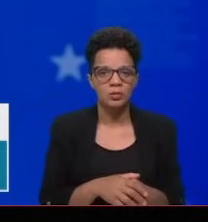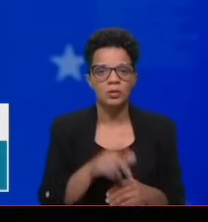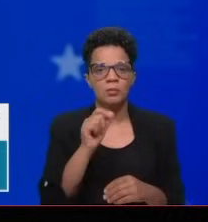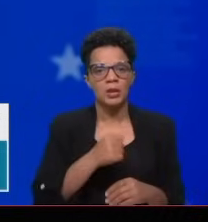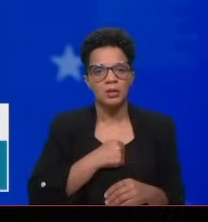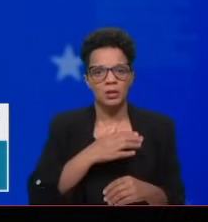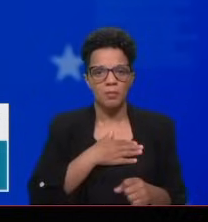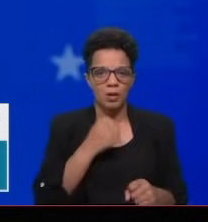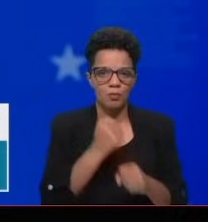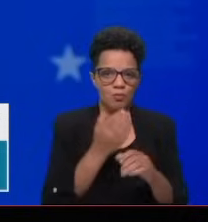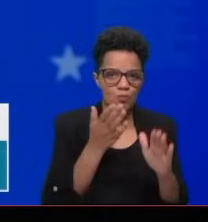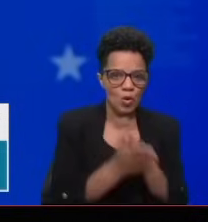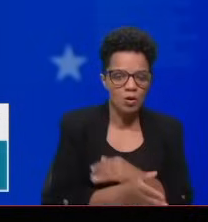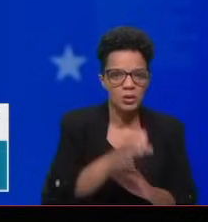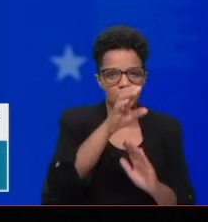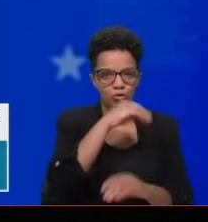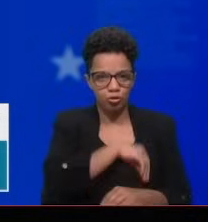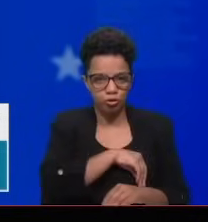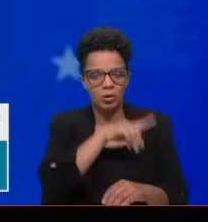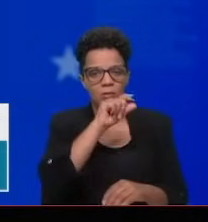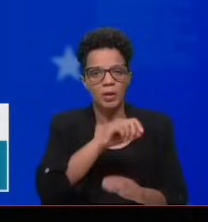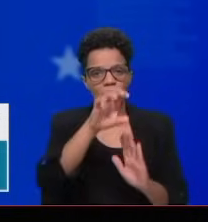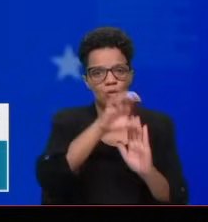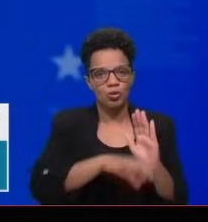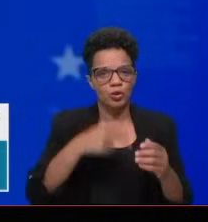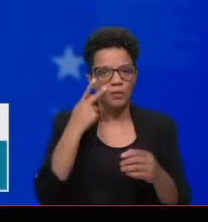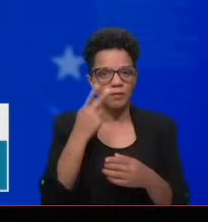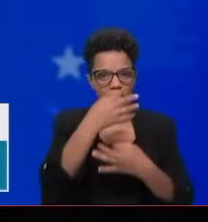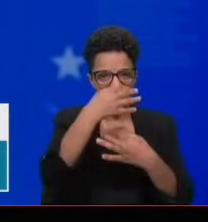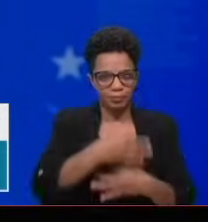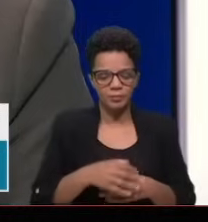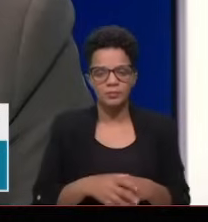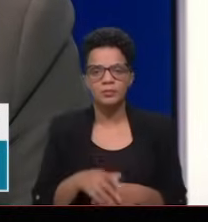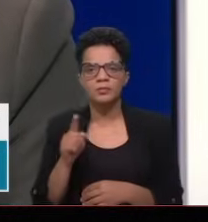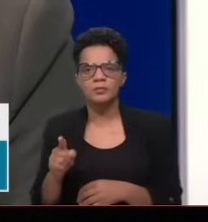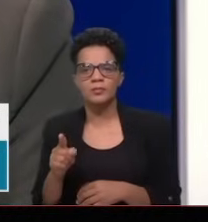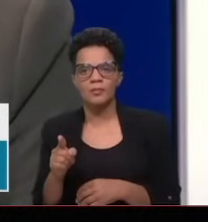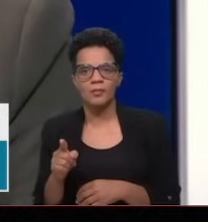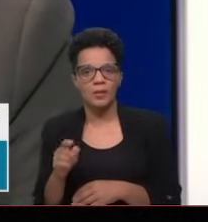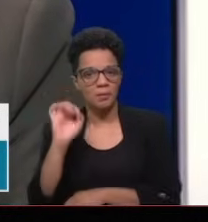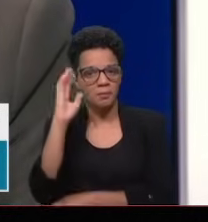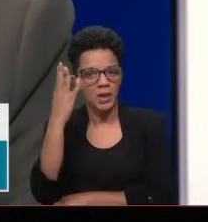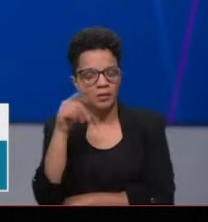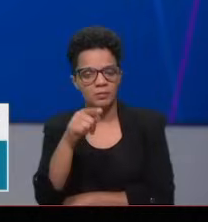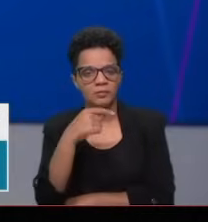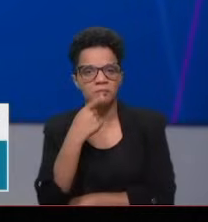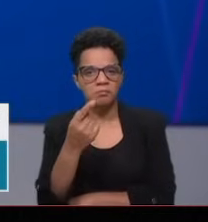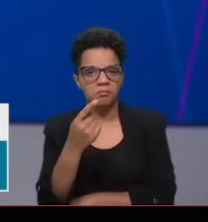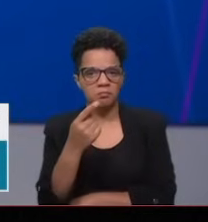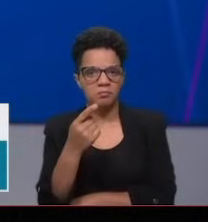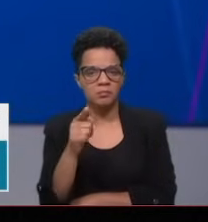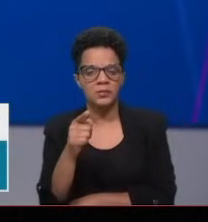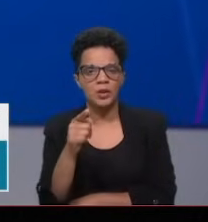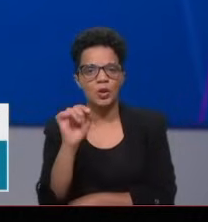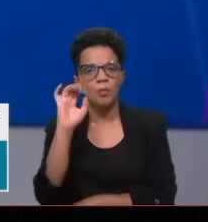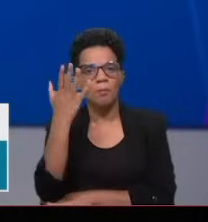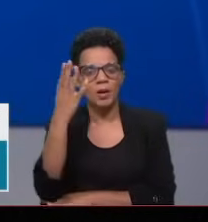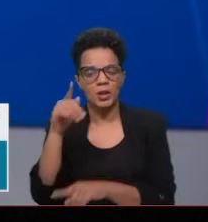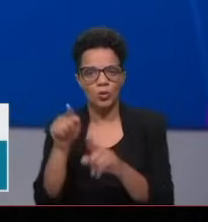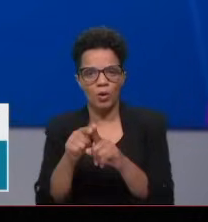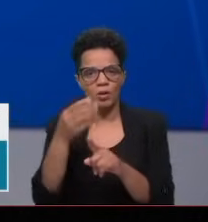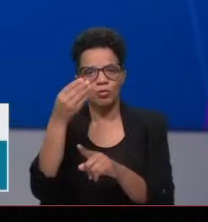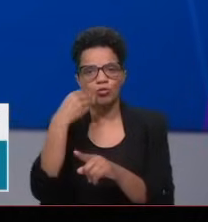empregos salários e condições dignas de vida Pedro Fidalgo Marques o Francis que acaba de colocar o o Pan como não olhando tanto à